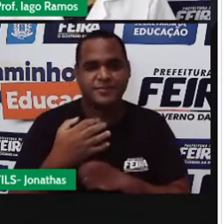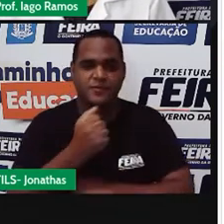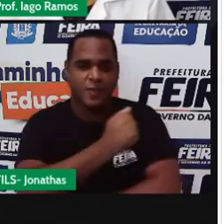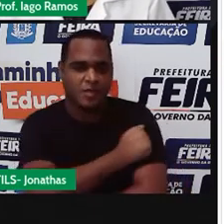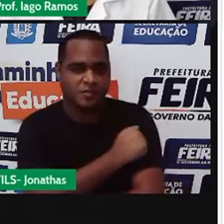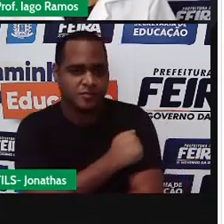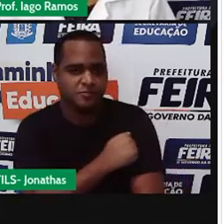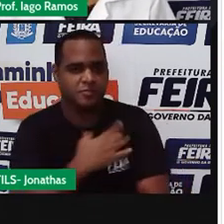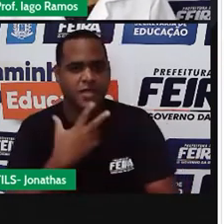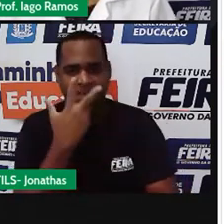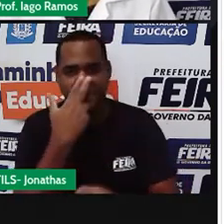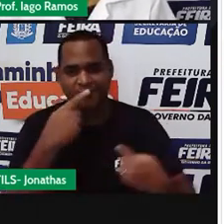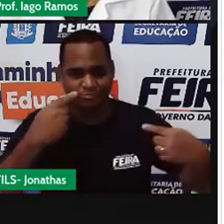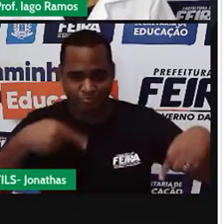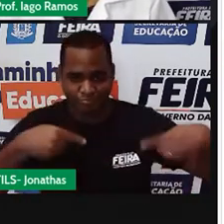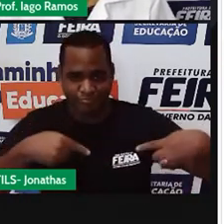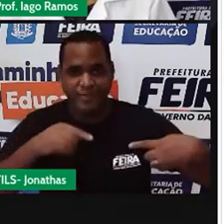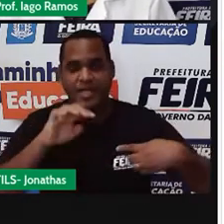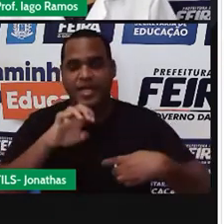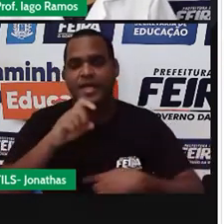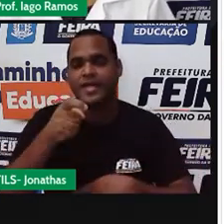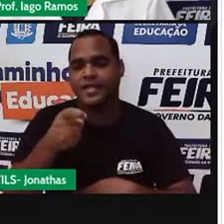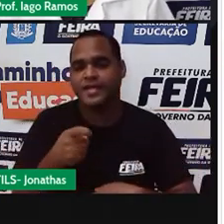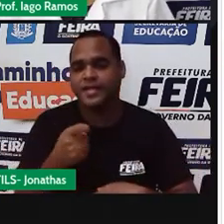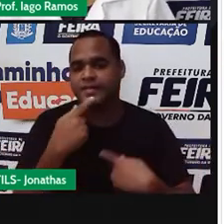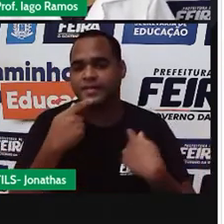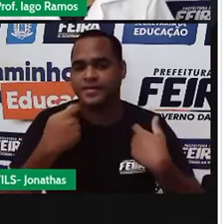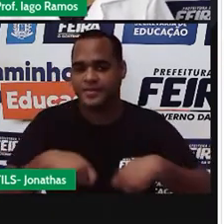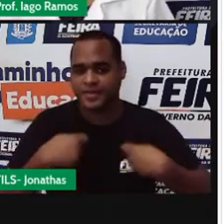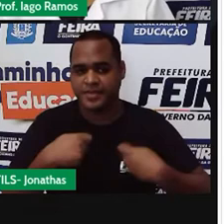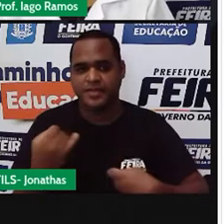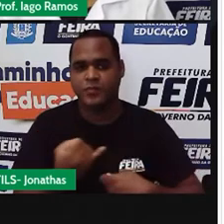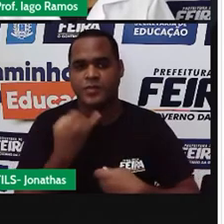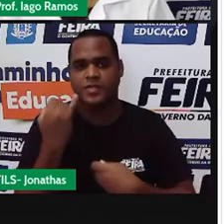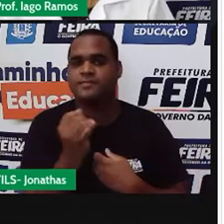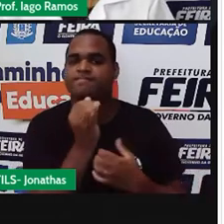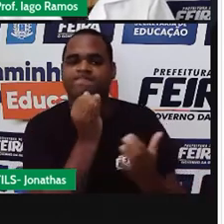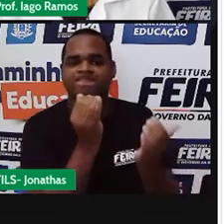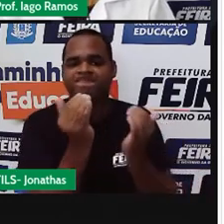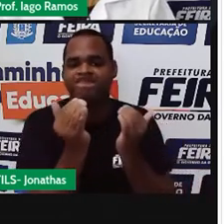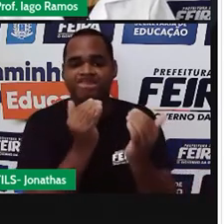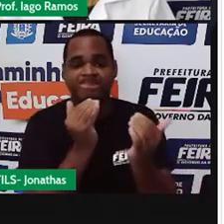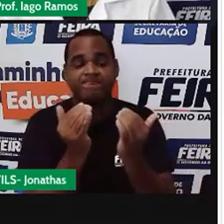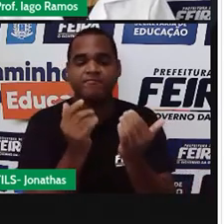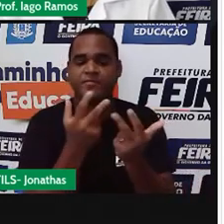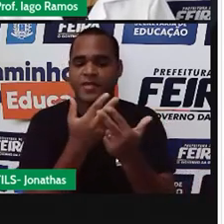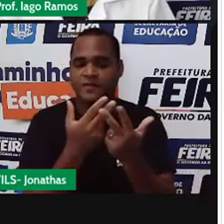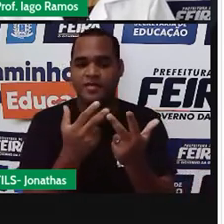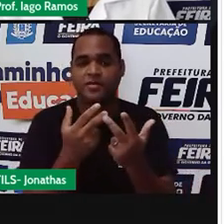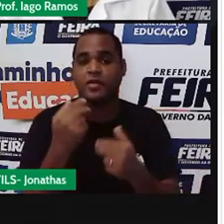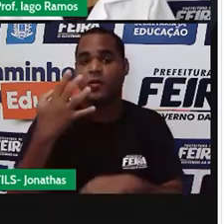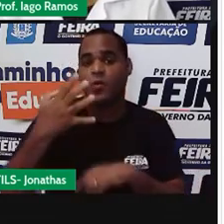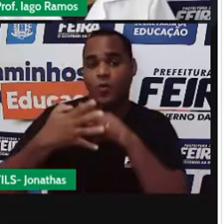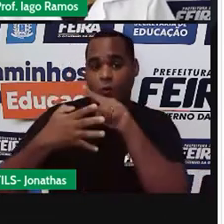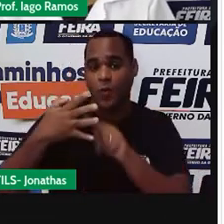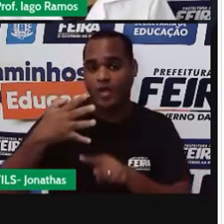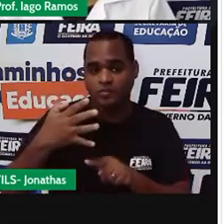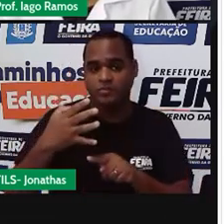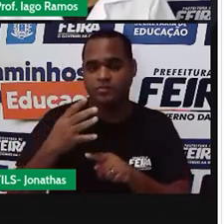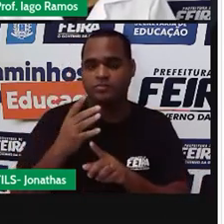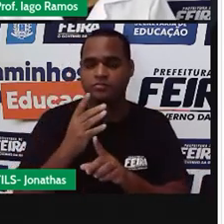desafiados a resolverem a expressão numérica a seguir são quatro estudantes